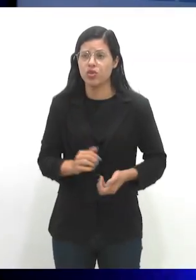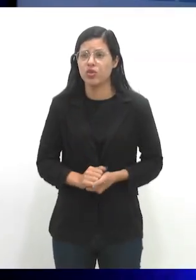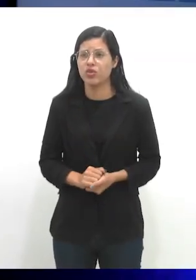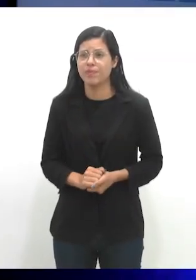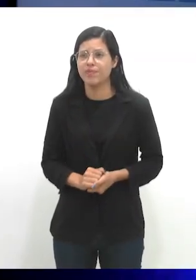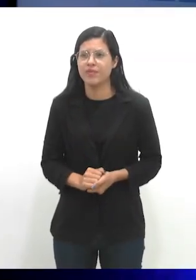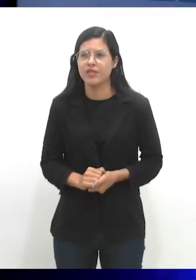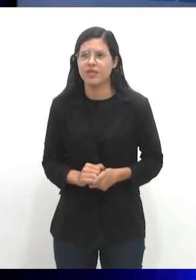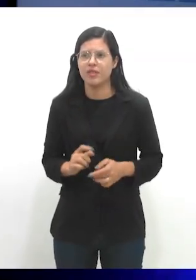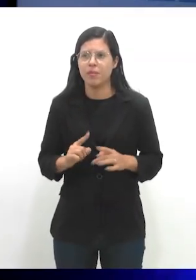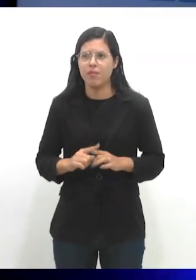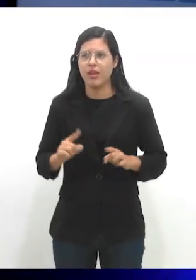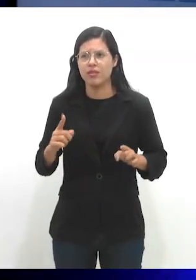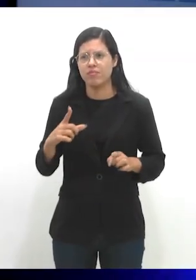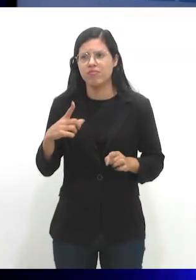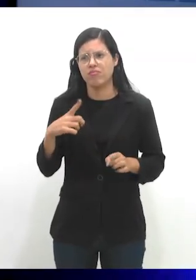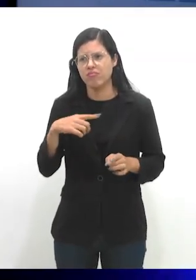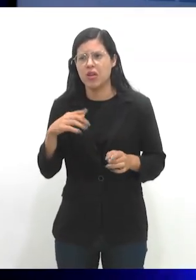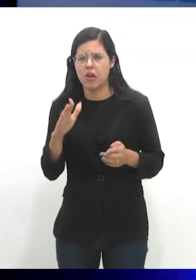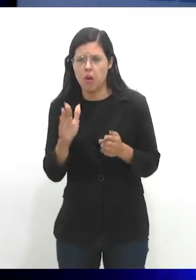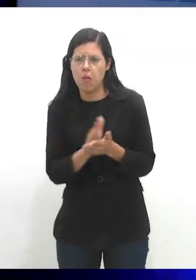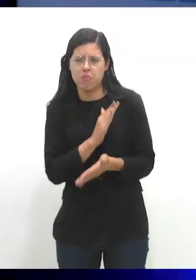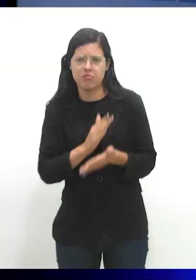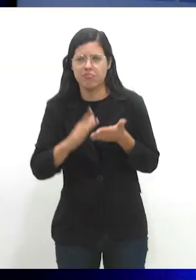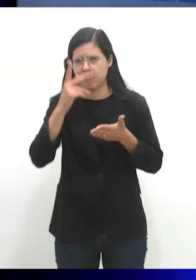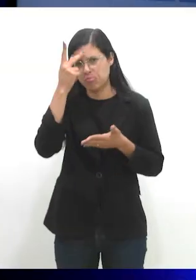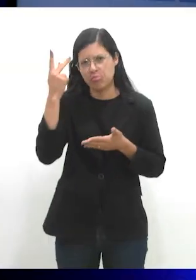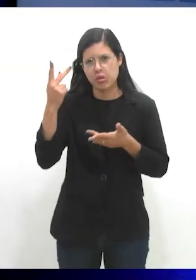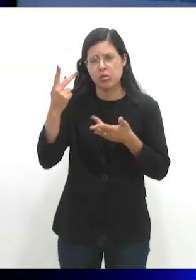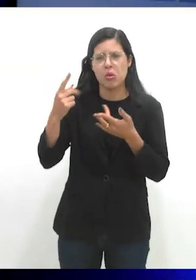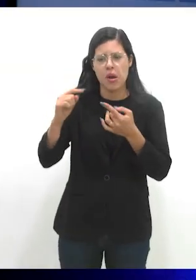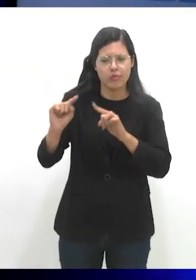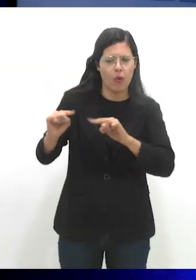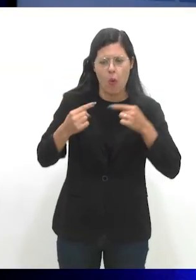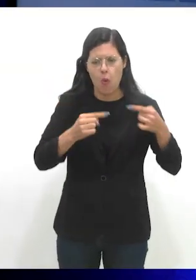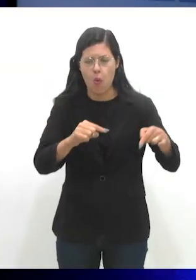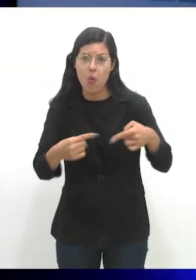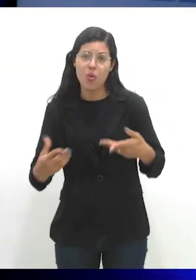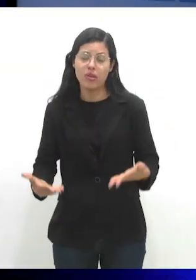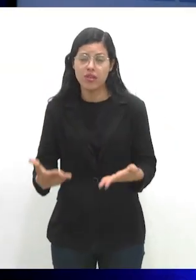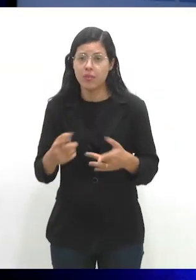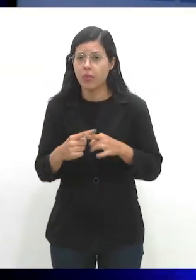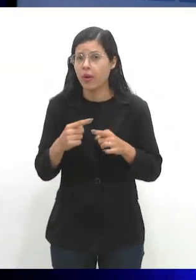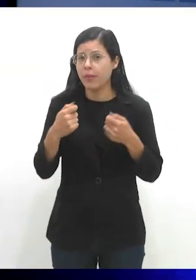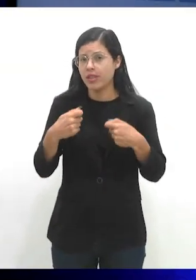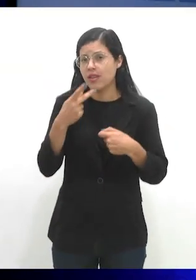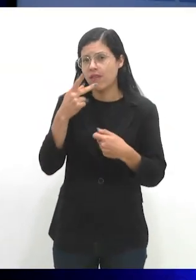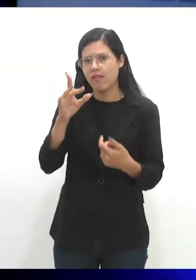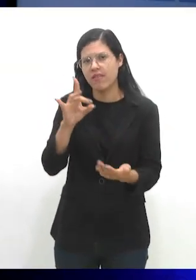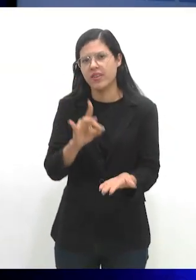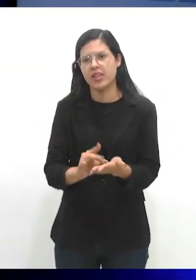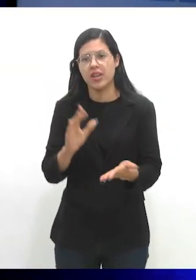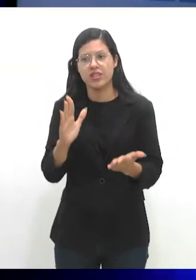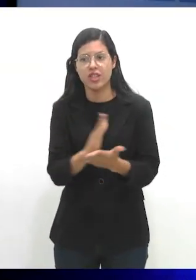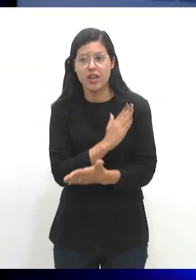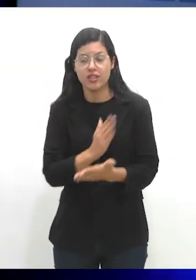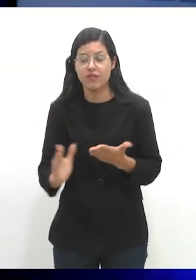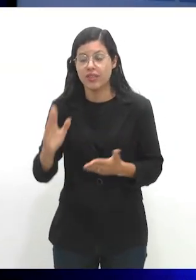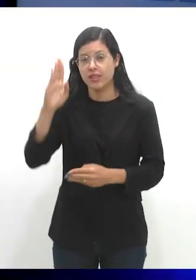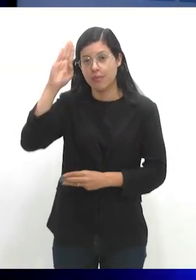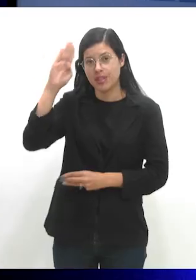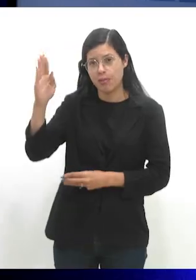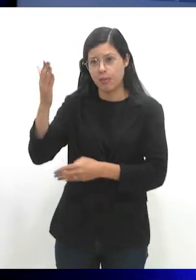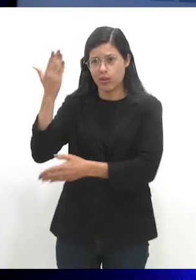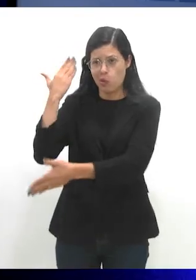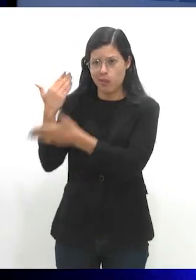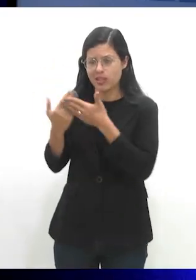eu ganhei alguns desafetos, digamos assim, porque você tem que falar a verdade. E às vezes, principalmente naquela